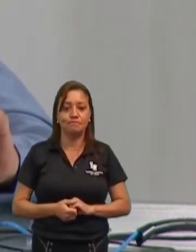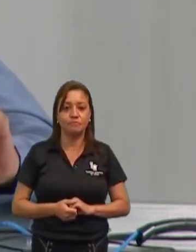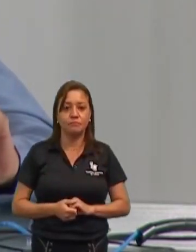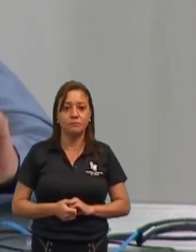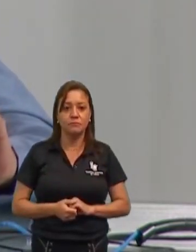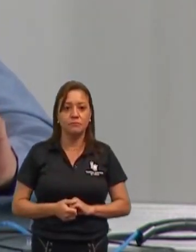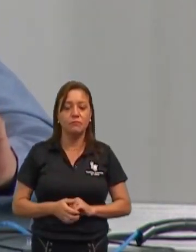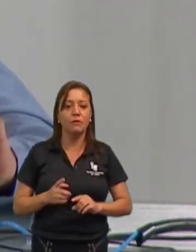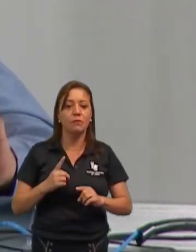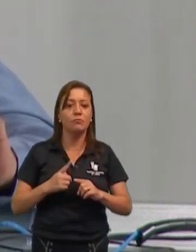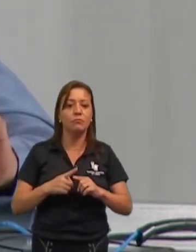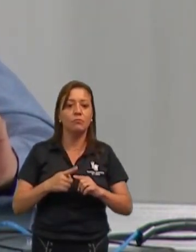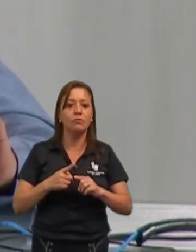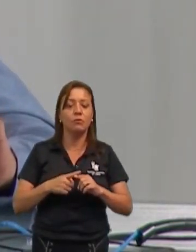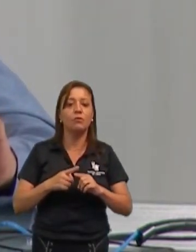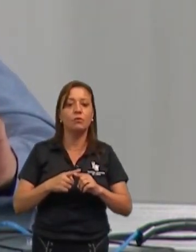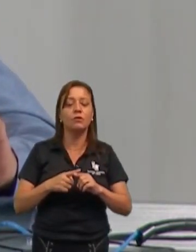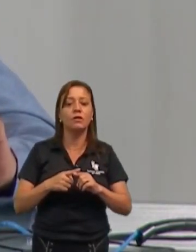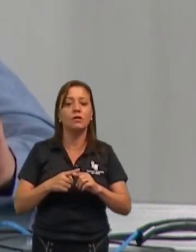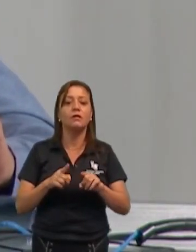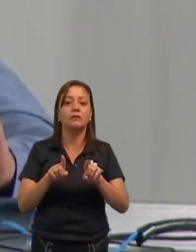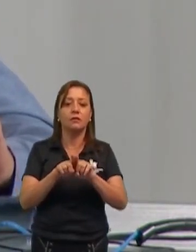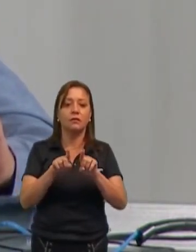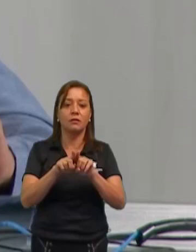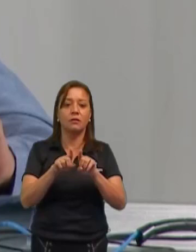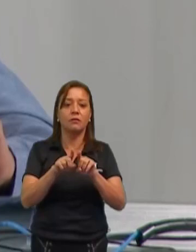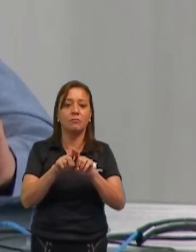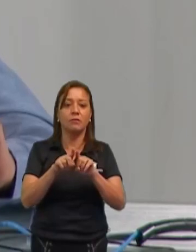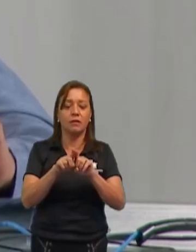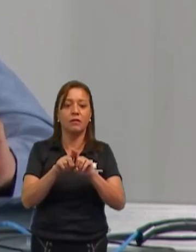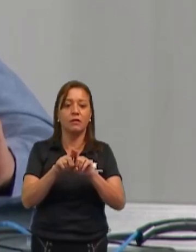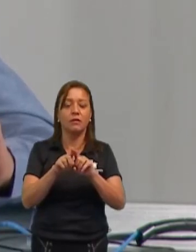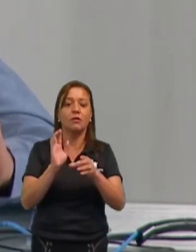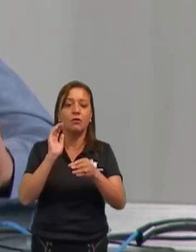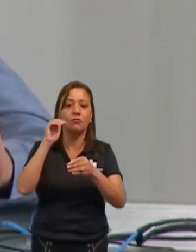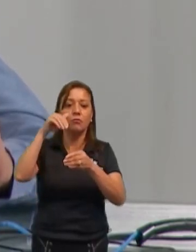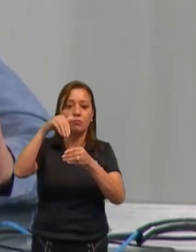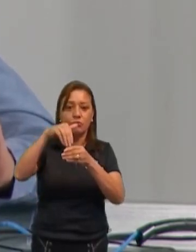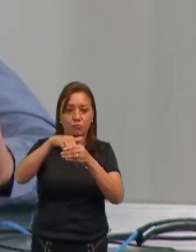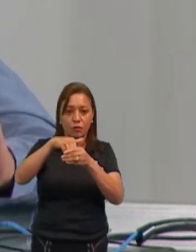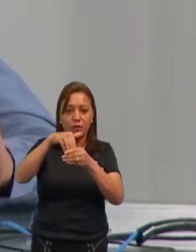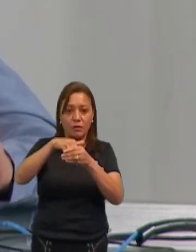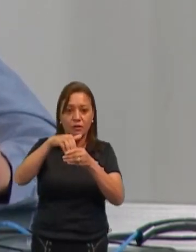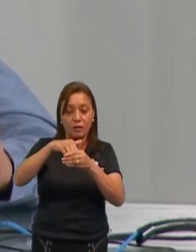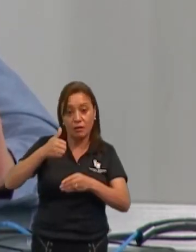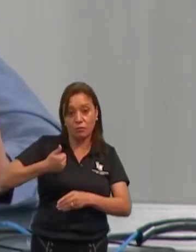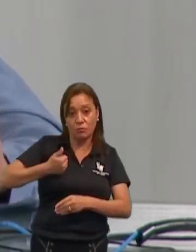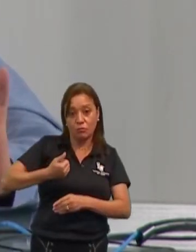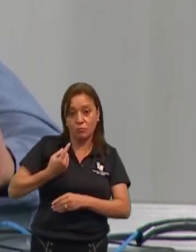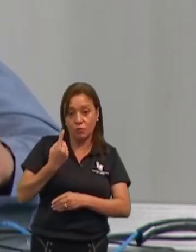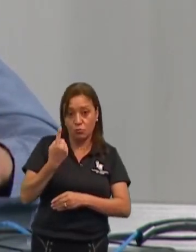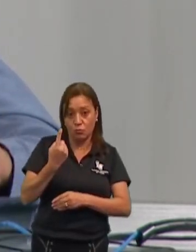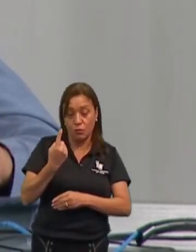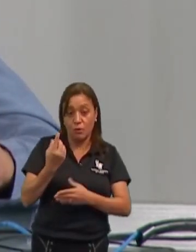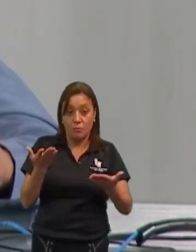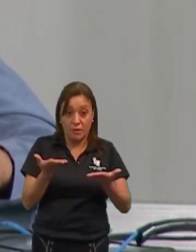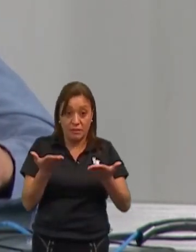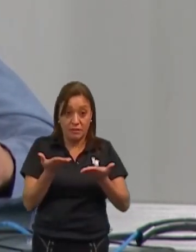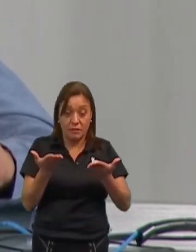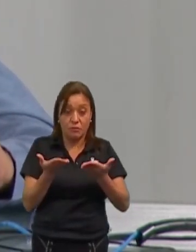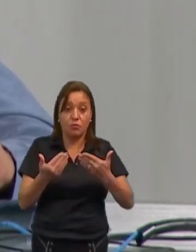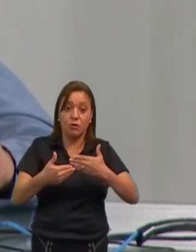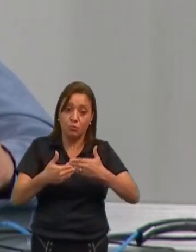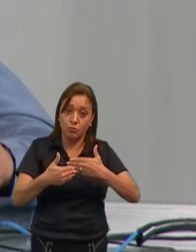Porque nós vamos votar também no primeiro, número 1, né? Então, na ordem sequencial aqui, 9 é o avulso,